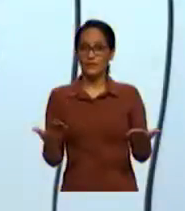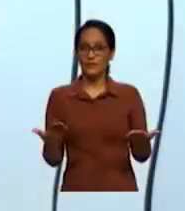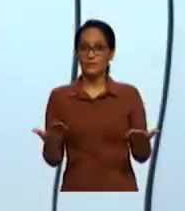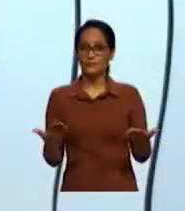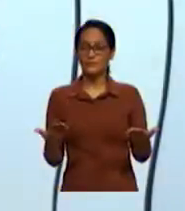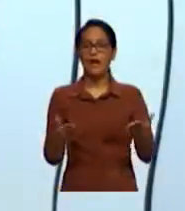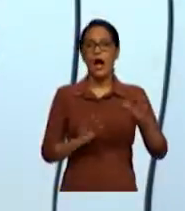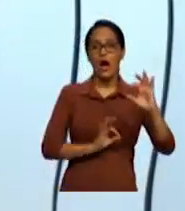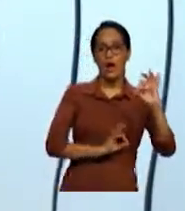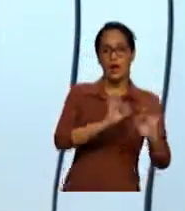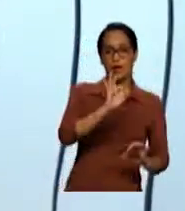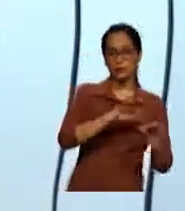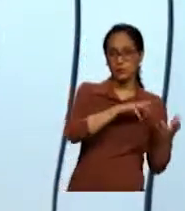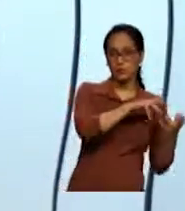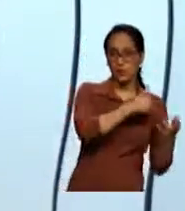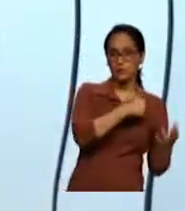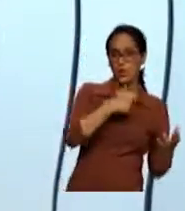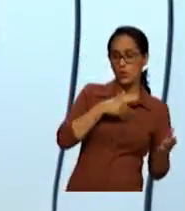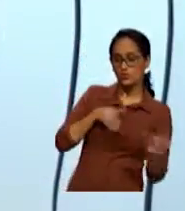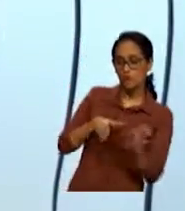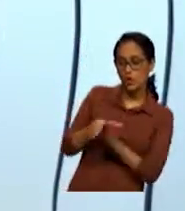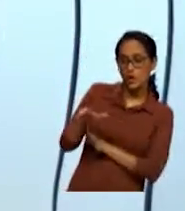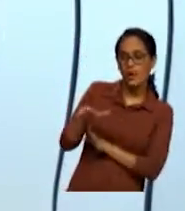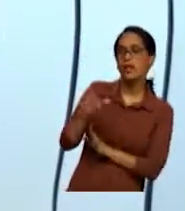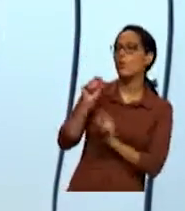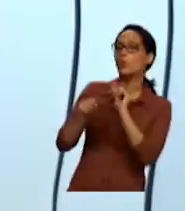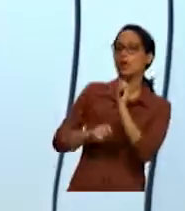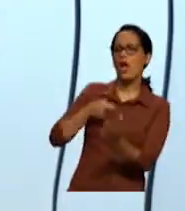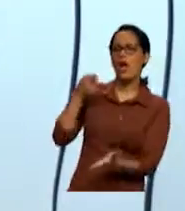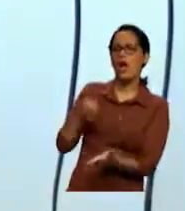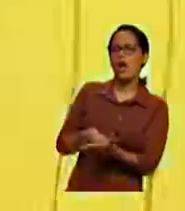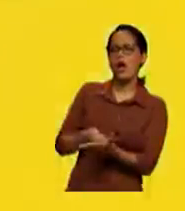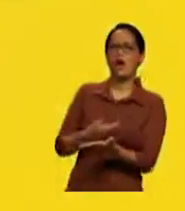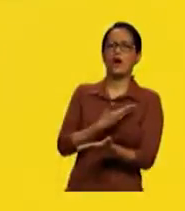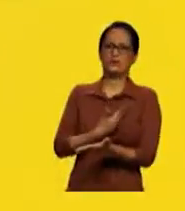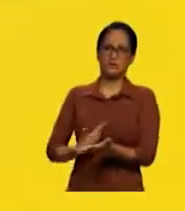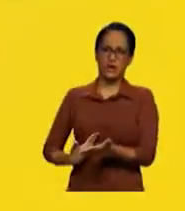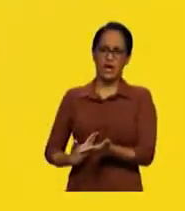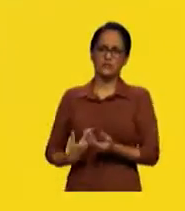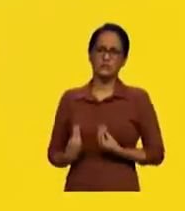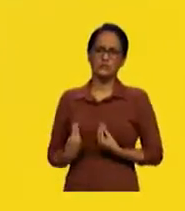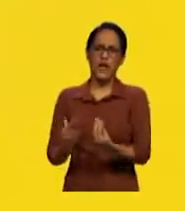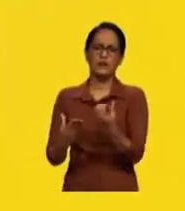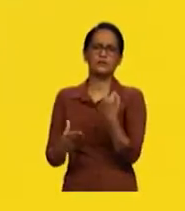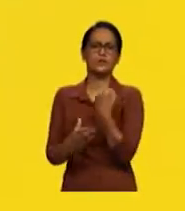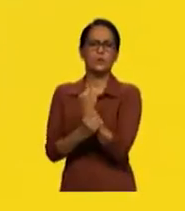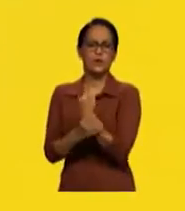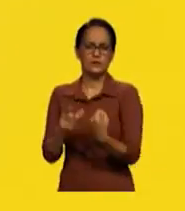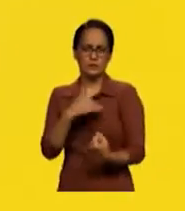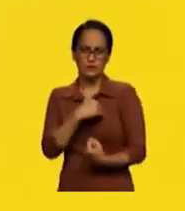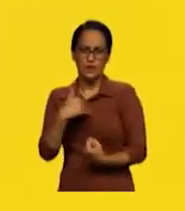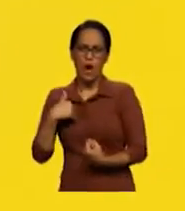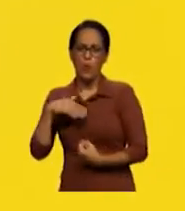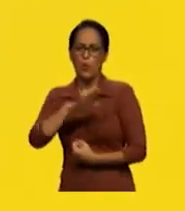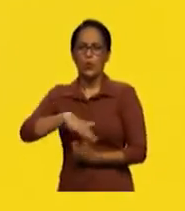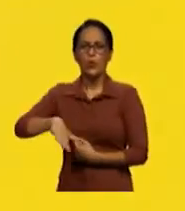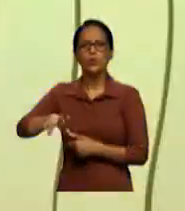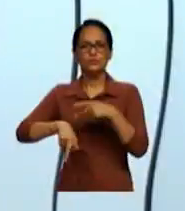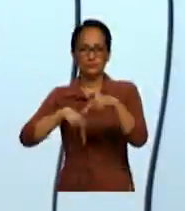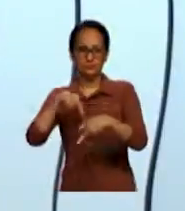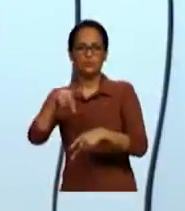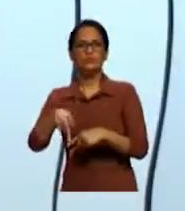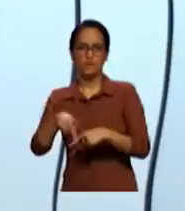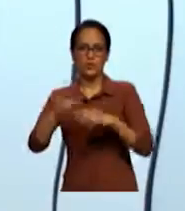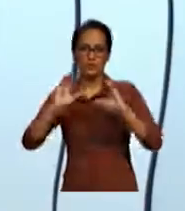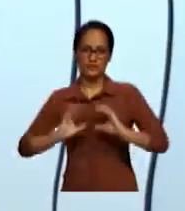a OMS fala que é obrigação do Estado assegurar saúde aos seus cidadãos.